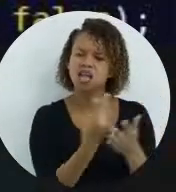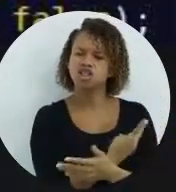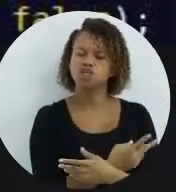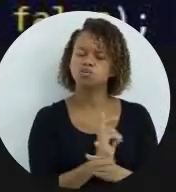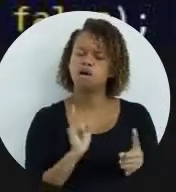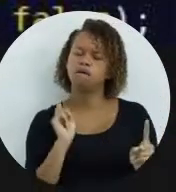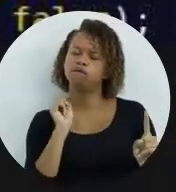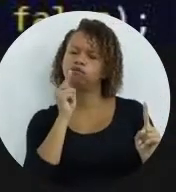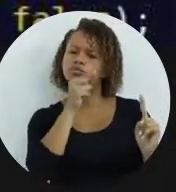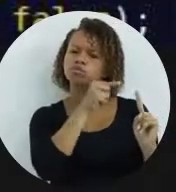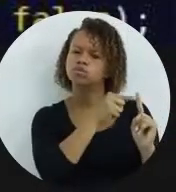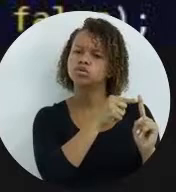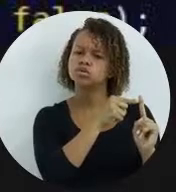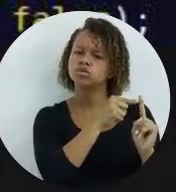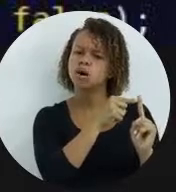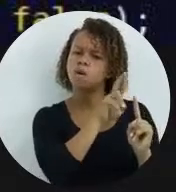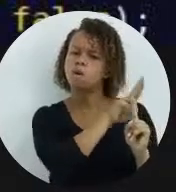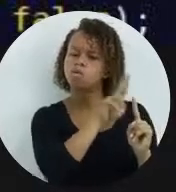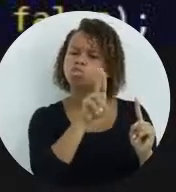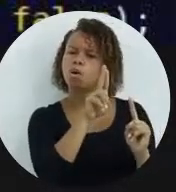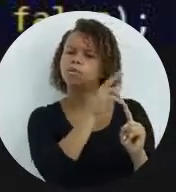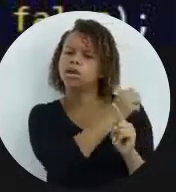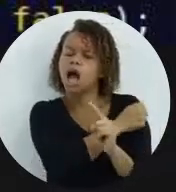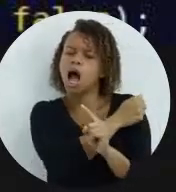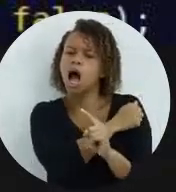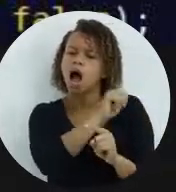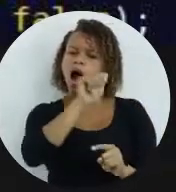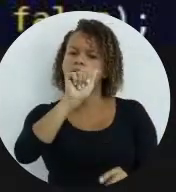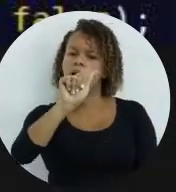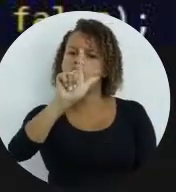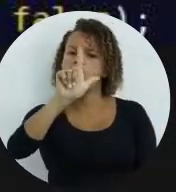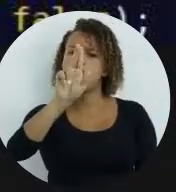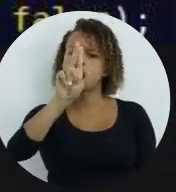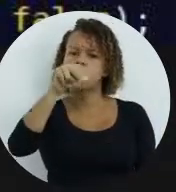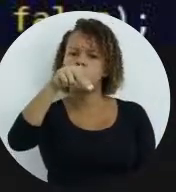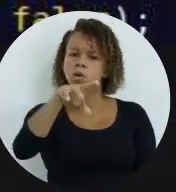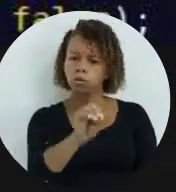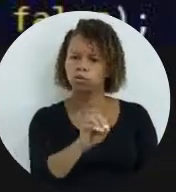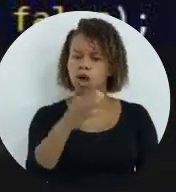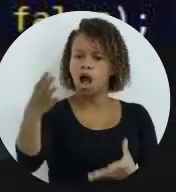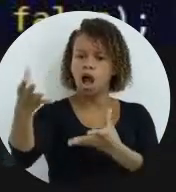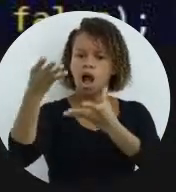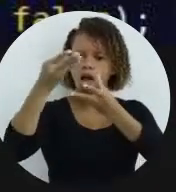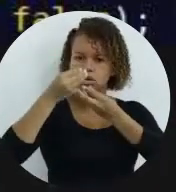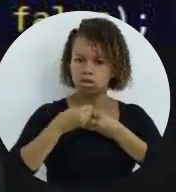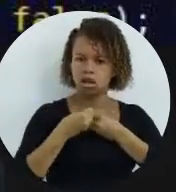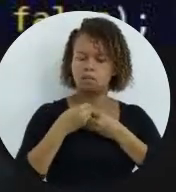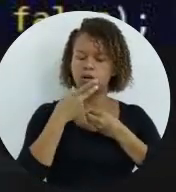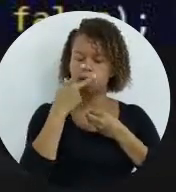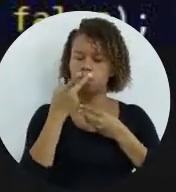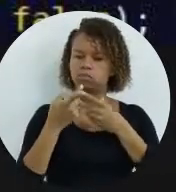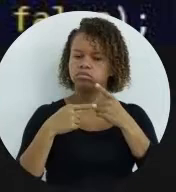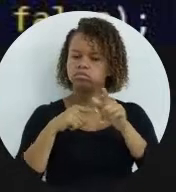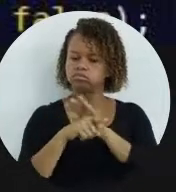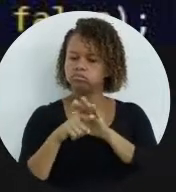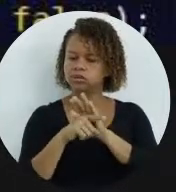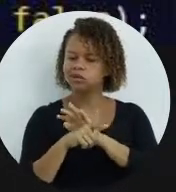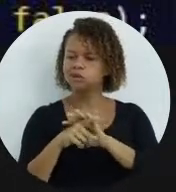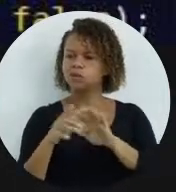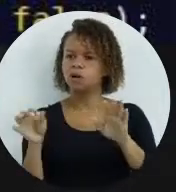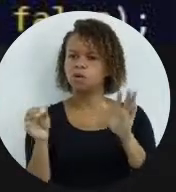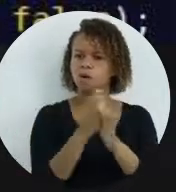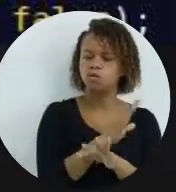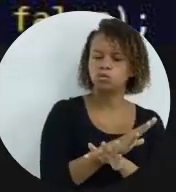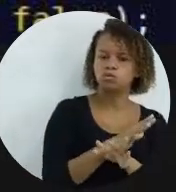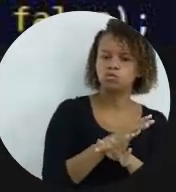uma função declarada com o nome de aluno e aí a gente recebe como argumento primeiro, último,